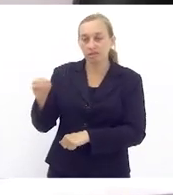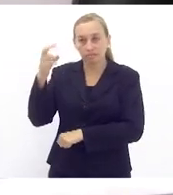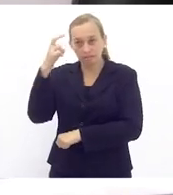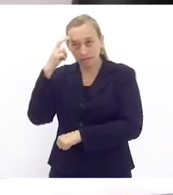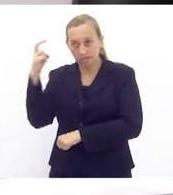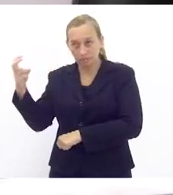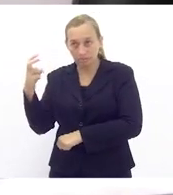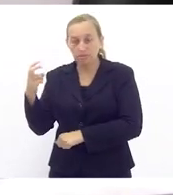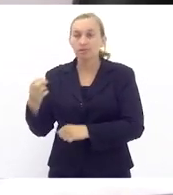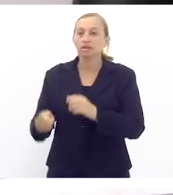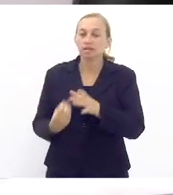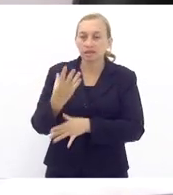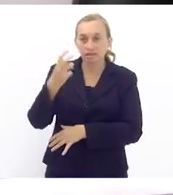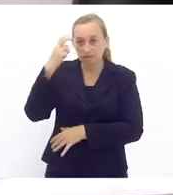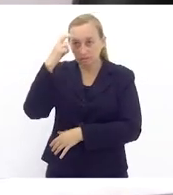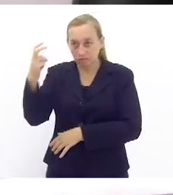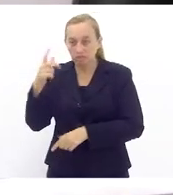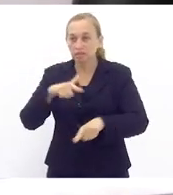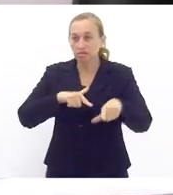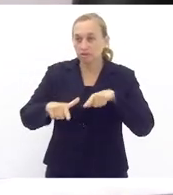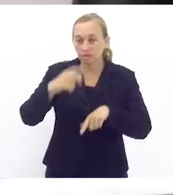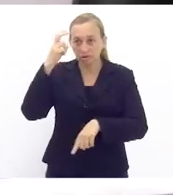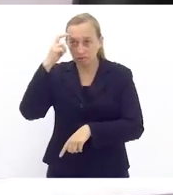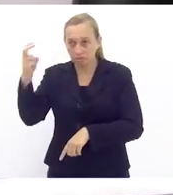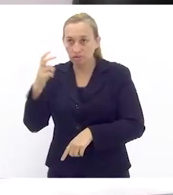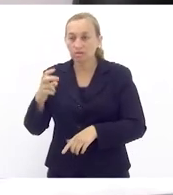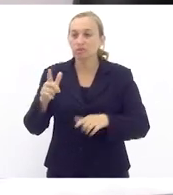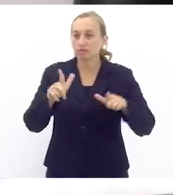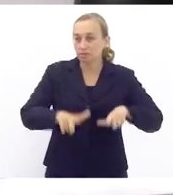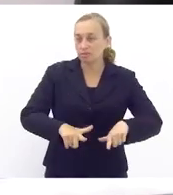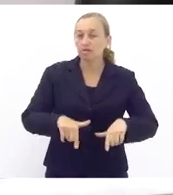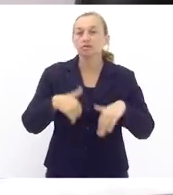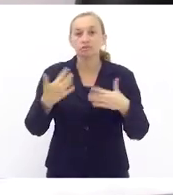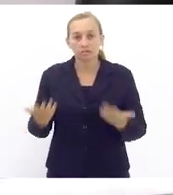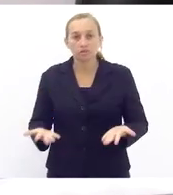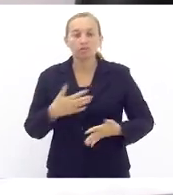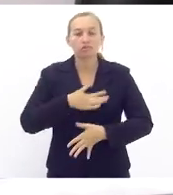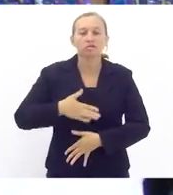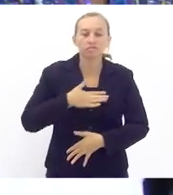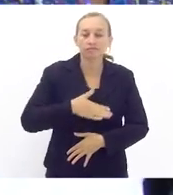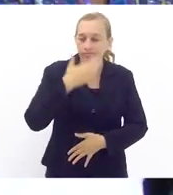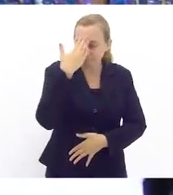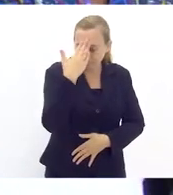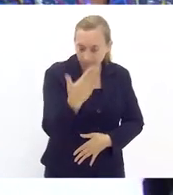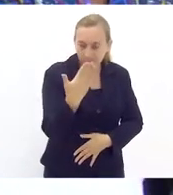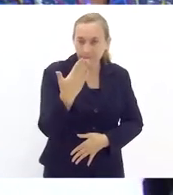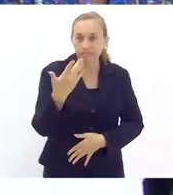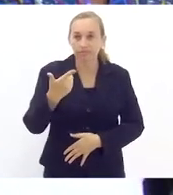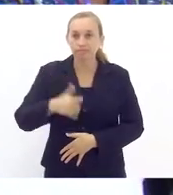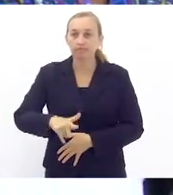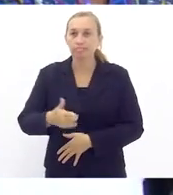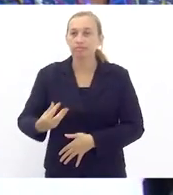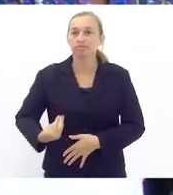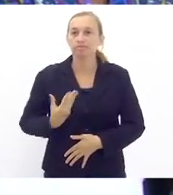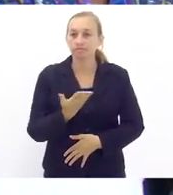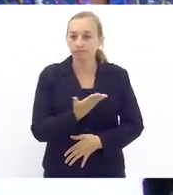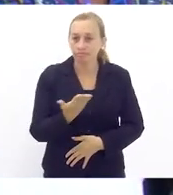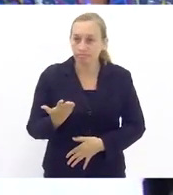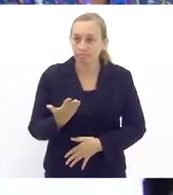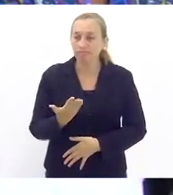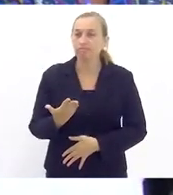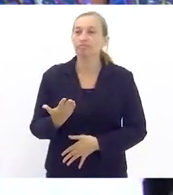da cultura fazedora de Cultura Trabalhadores de Cultura dessa região então eu gostaria de agradecer mais uma vez a presença